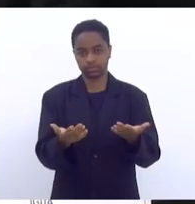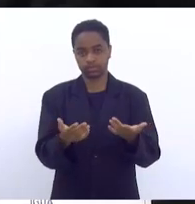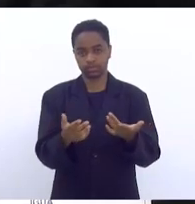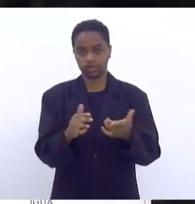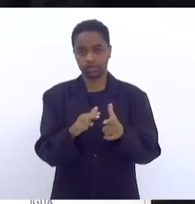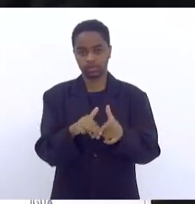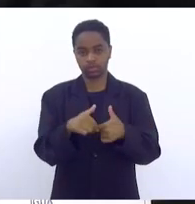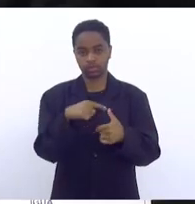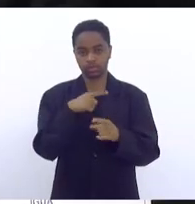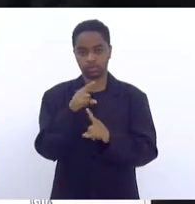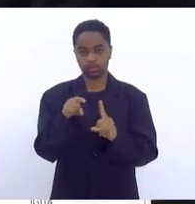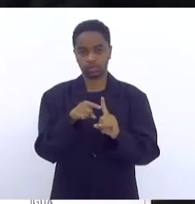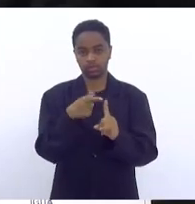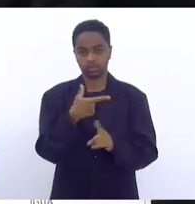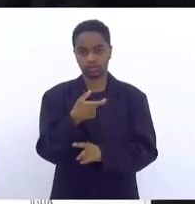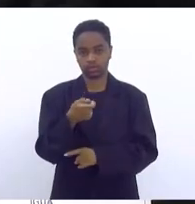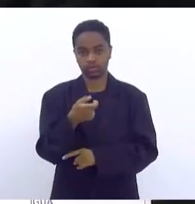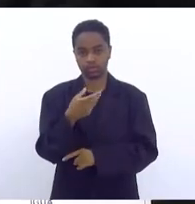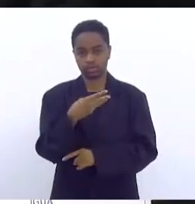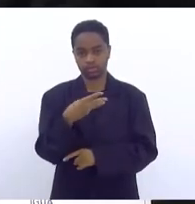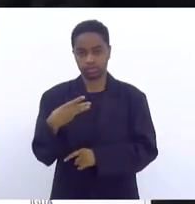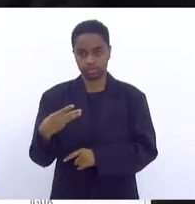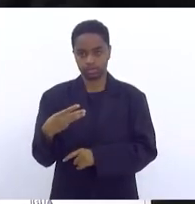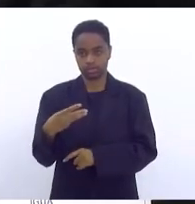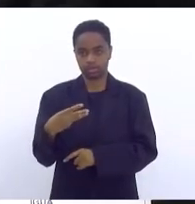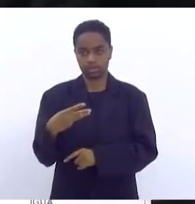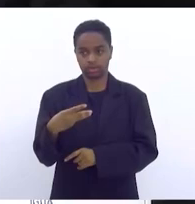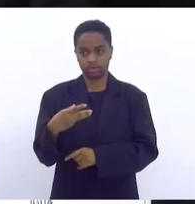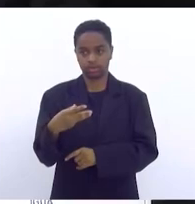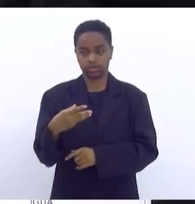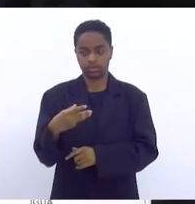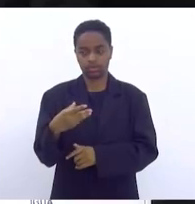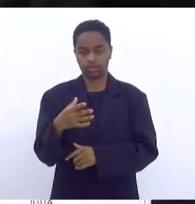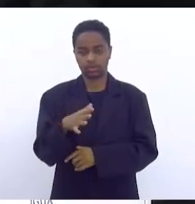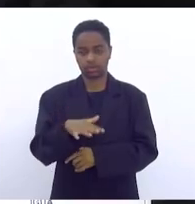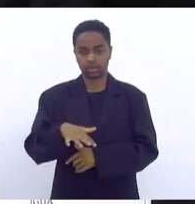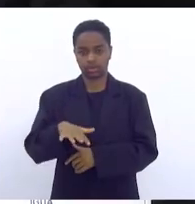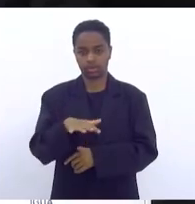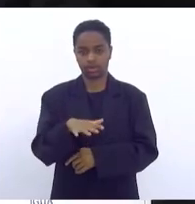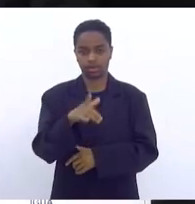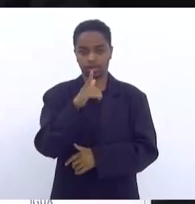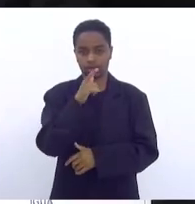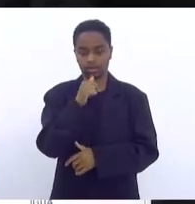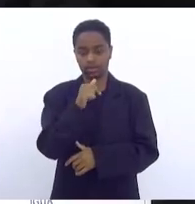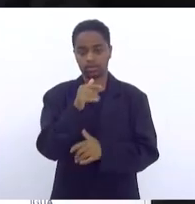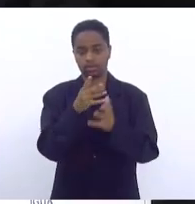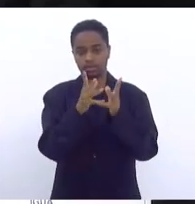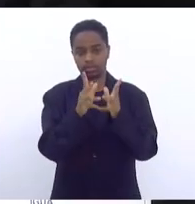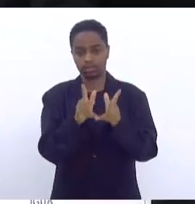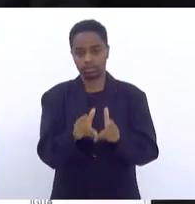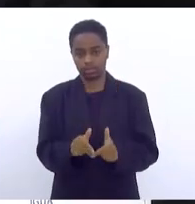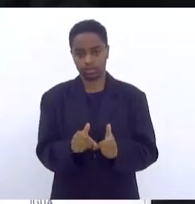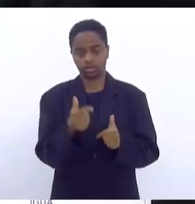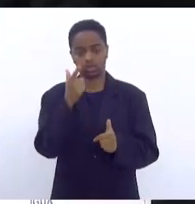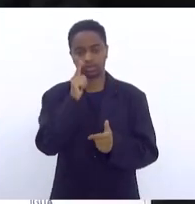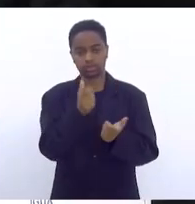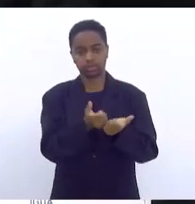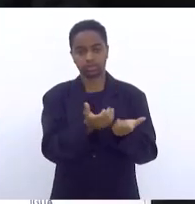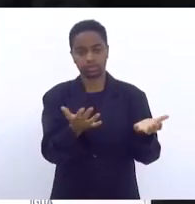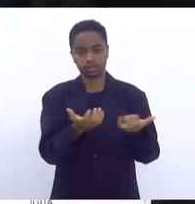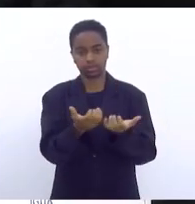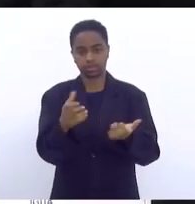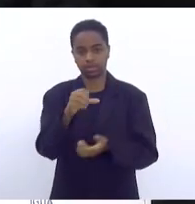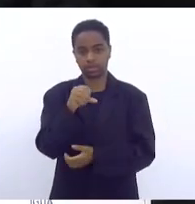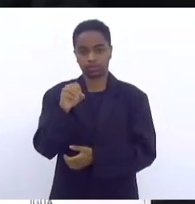para 2033 da universalização dos serviços de saneamento a cobertura de água para 99% da população e